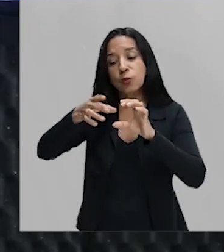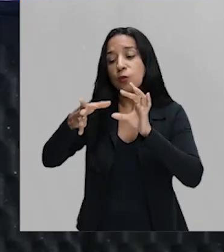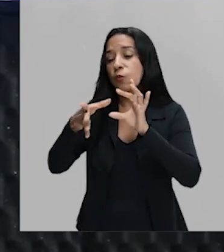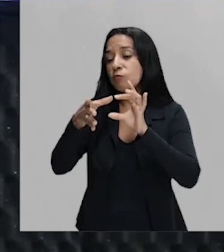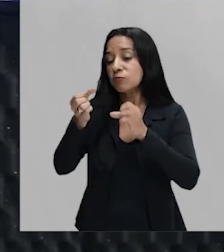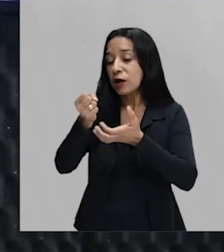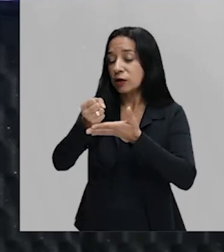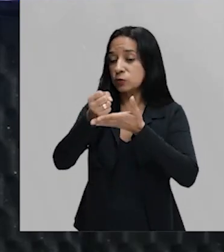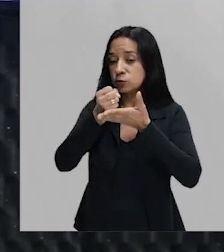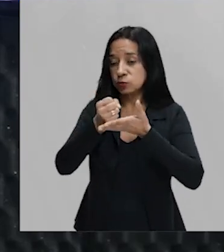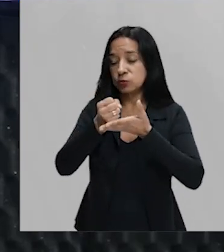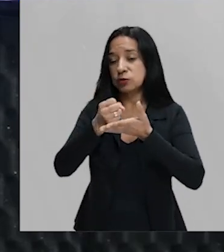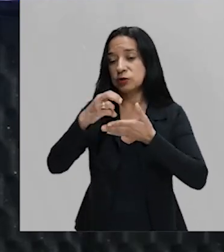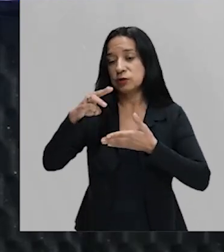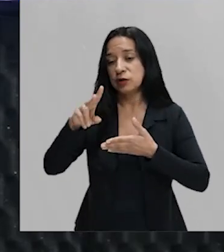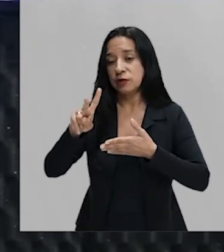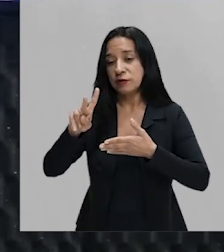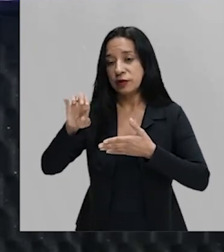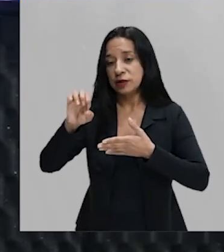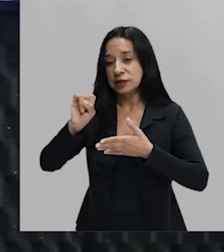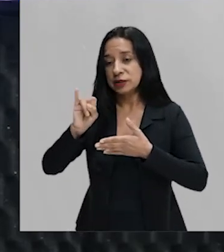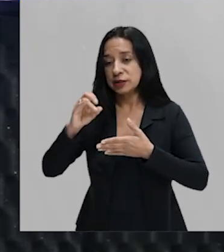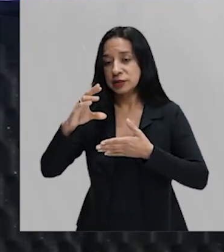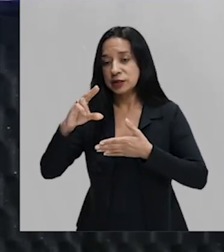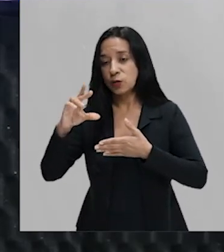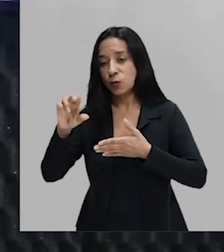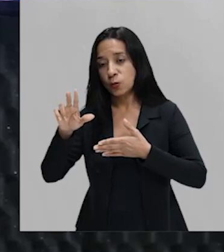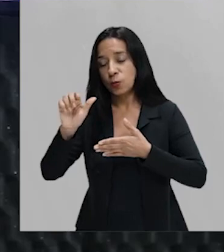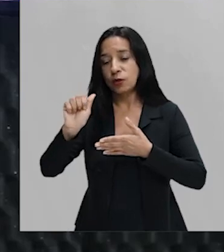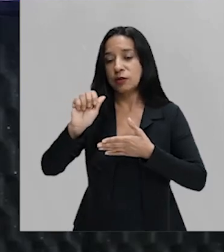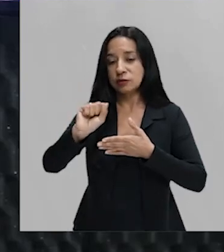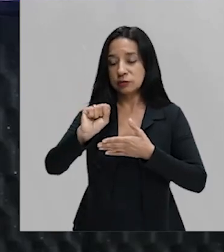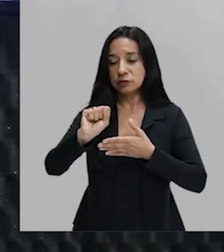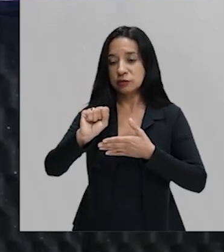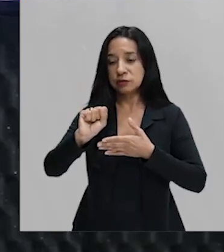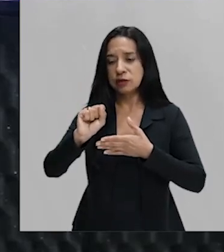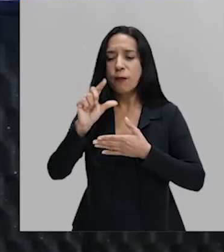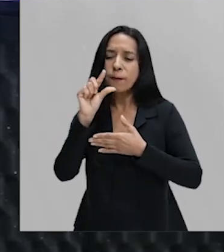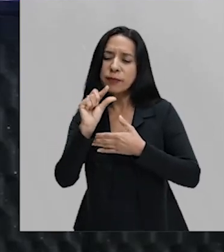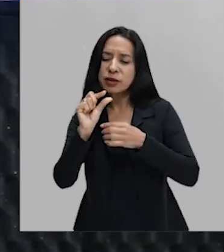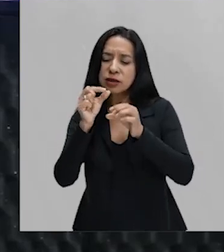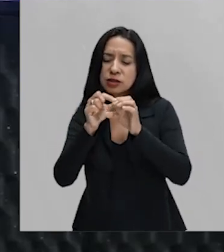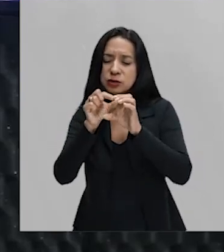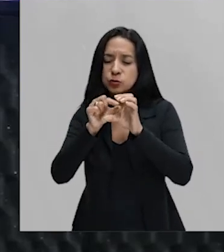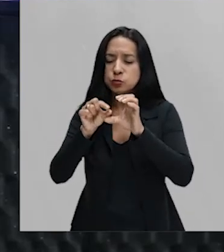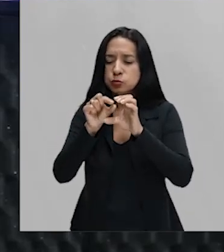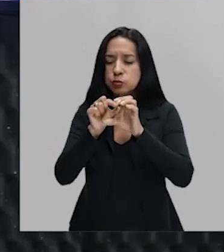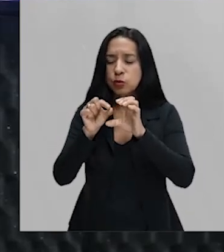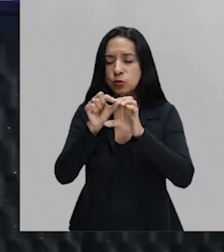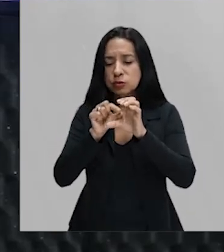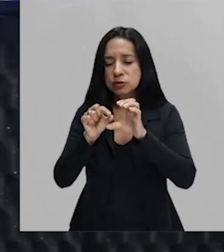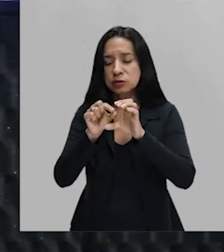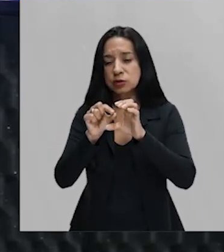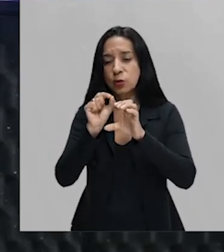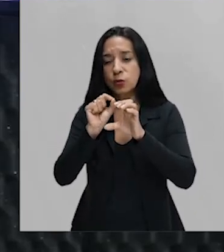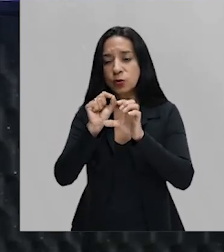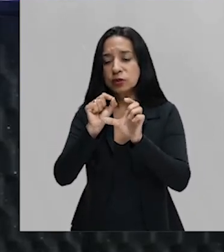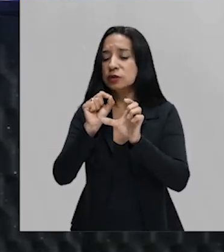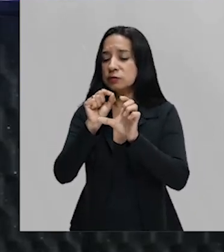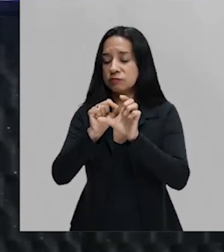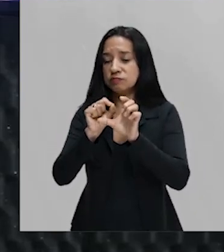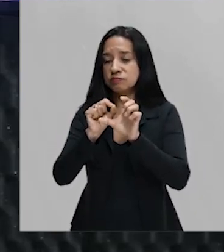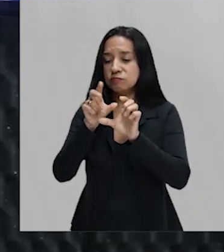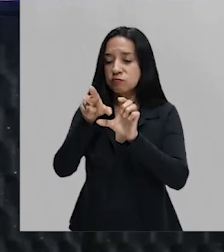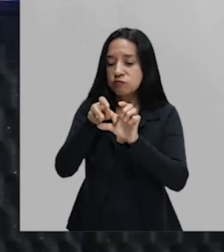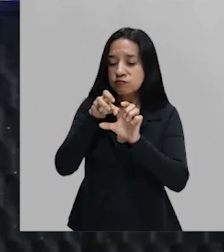Essas vesículas são como se fossem bolsas, pequenas bolsas que se formam no entorno do que está sendo